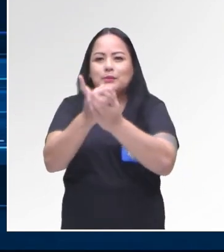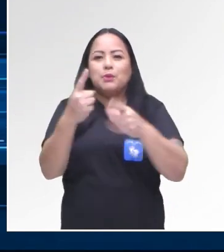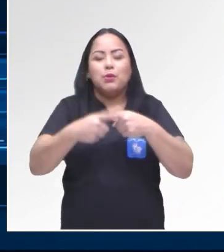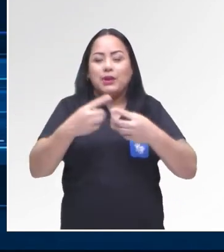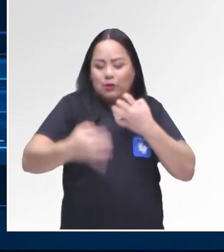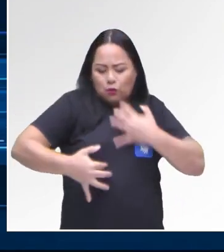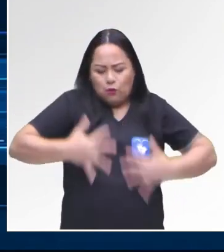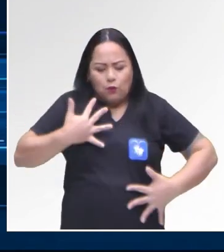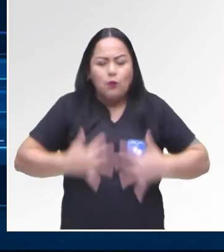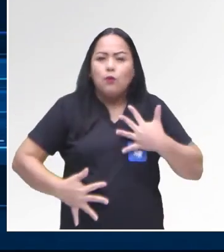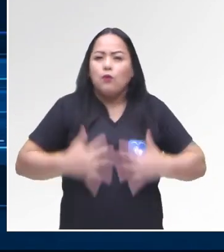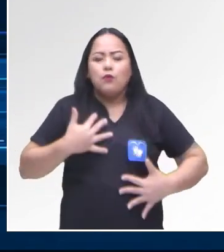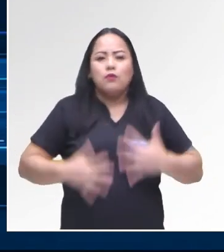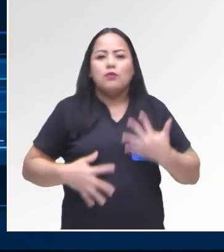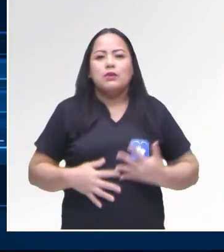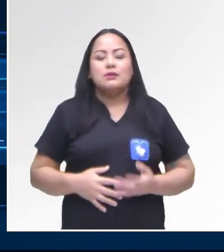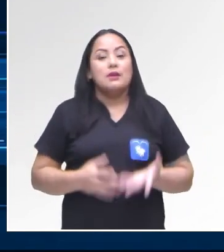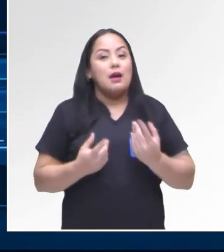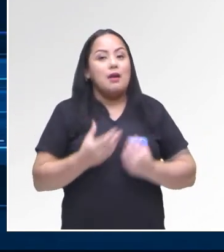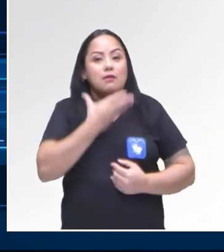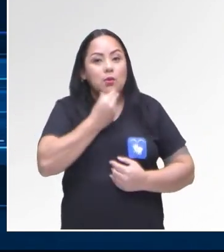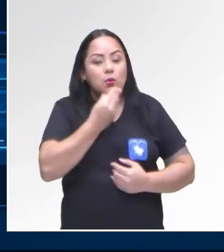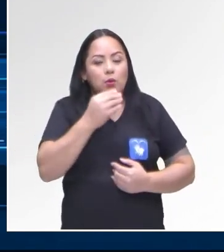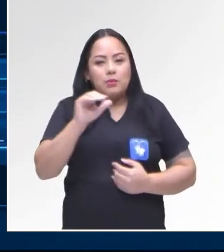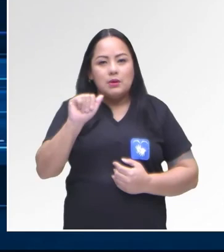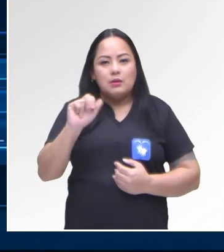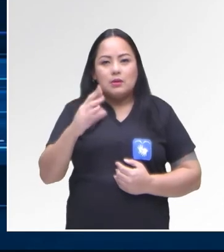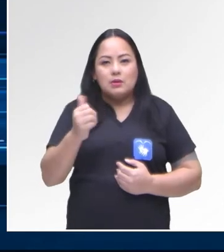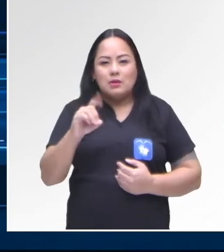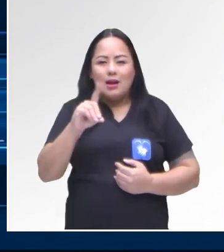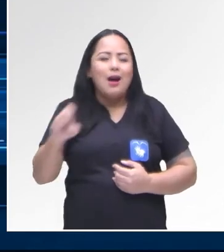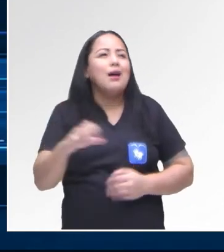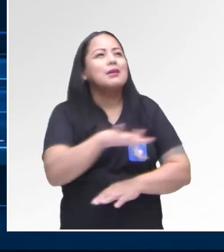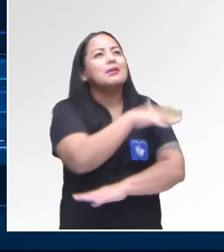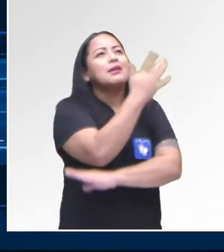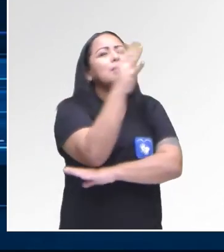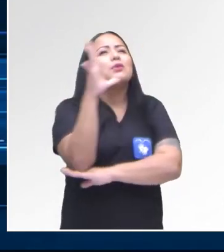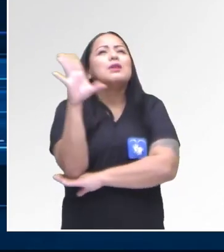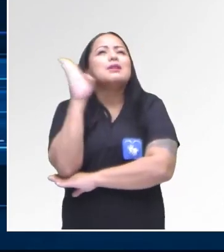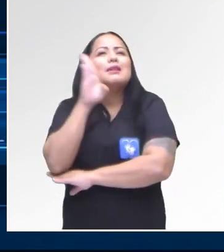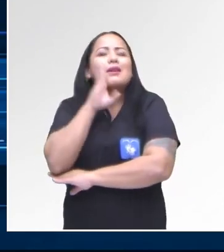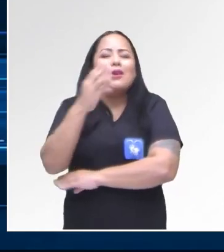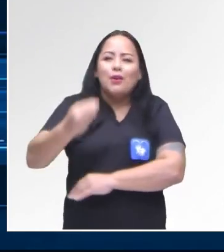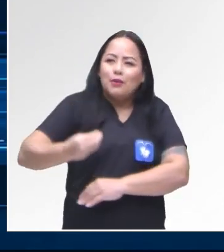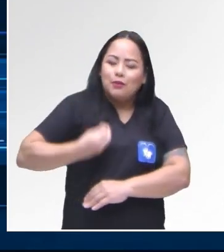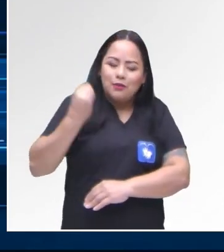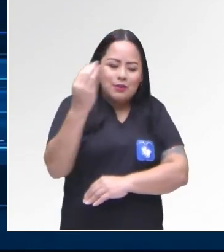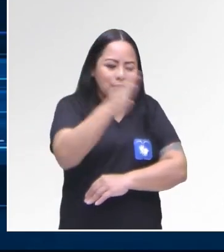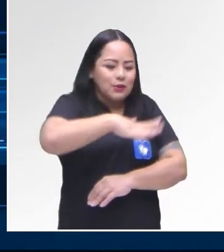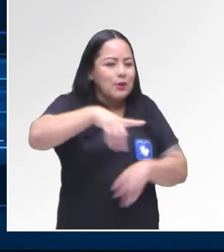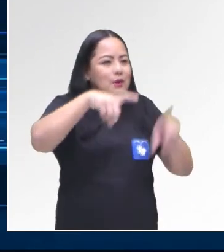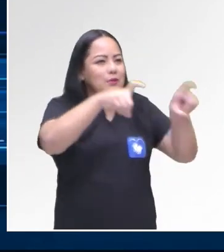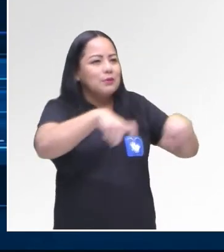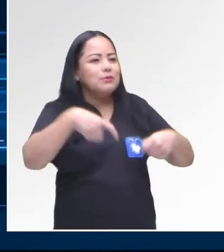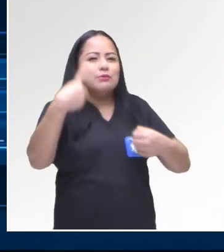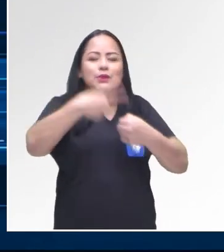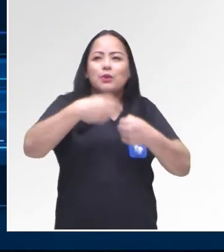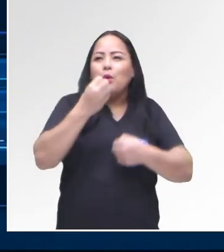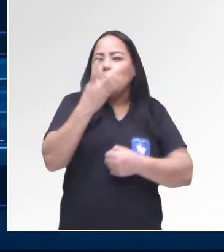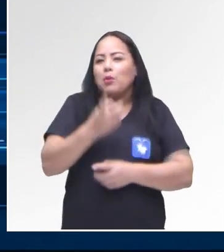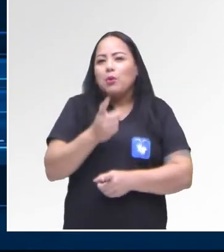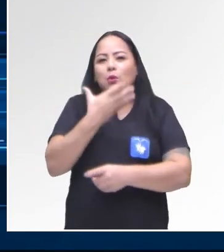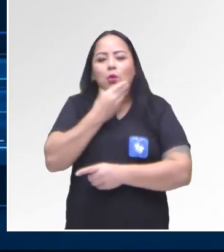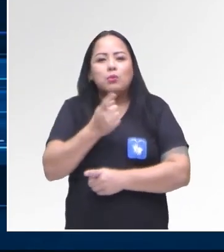esse conflito. Aí vem o homem do Árcade. A natureza lá é legal, viver no ambiente, no campo, é lá que o homem se encontra,